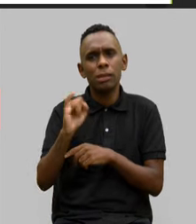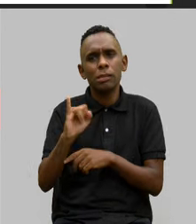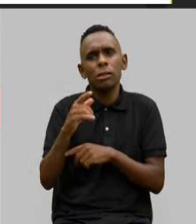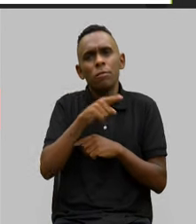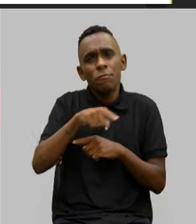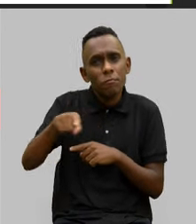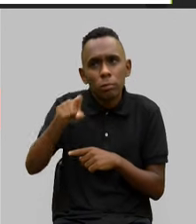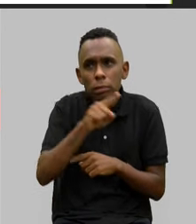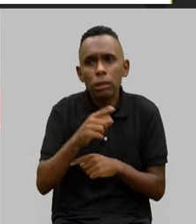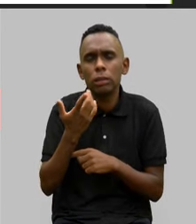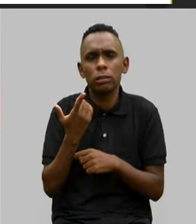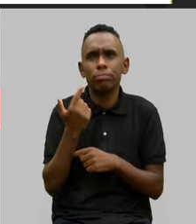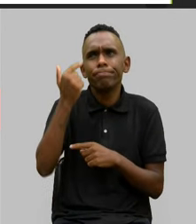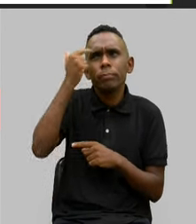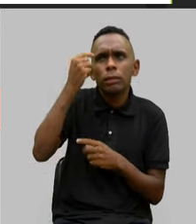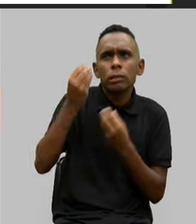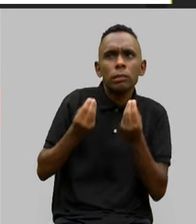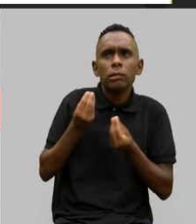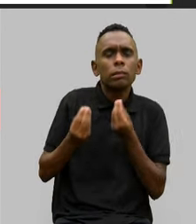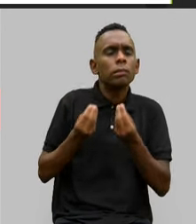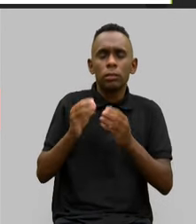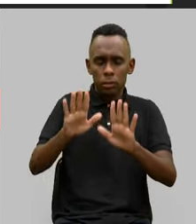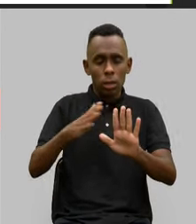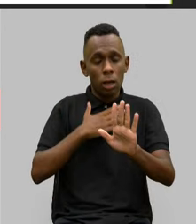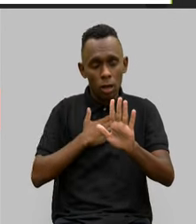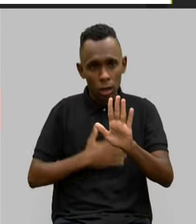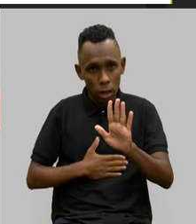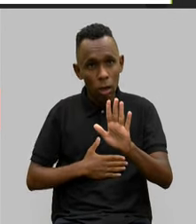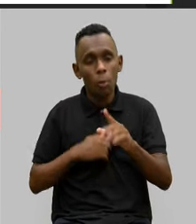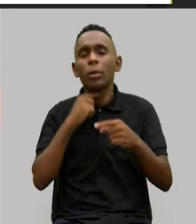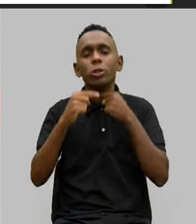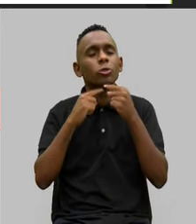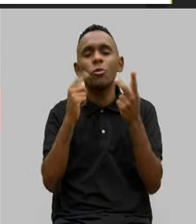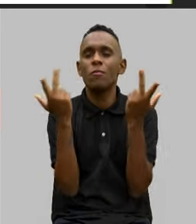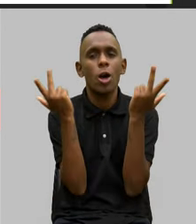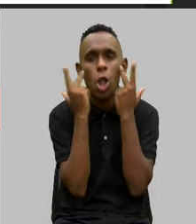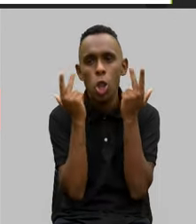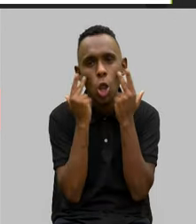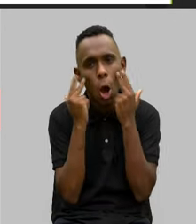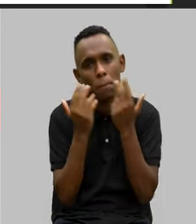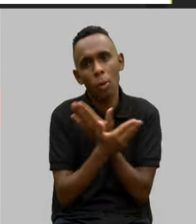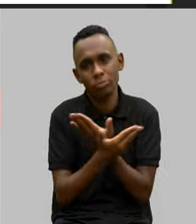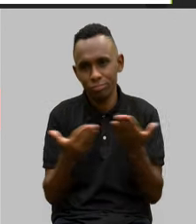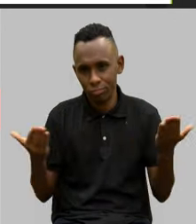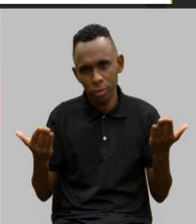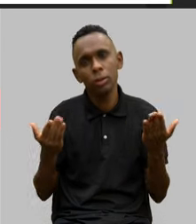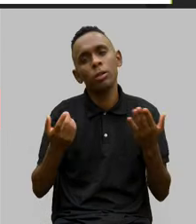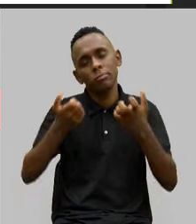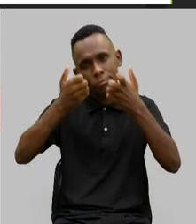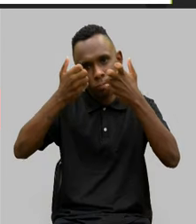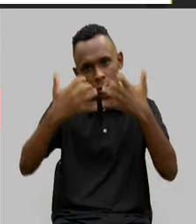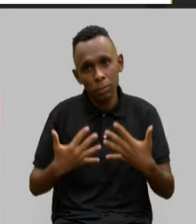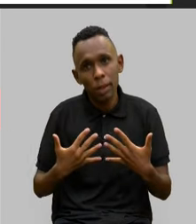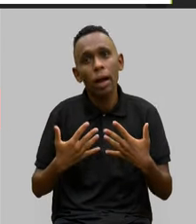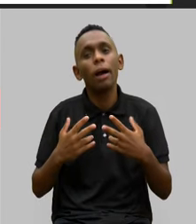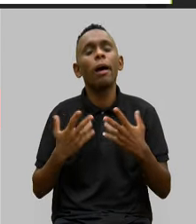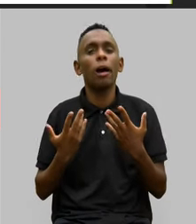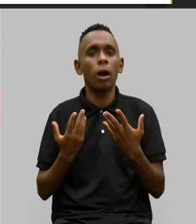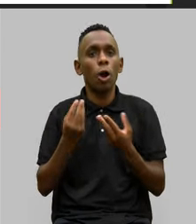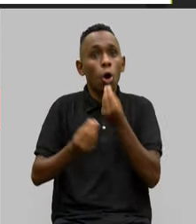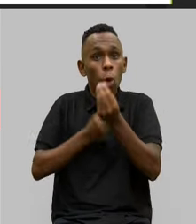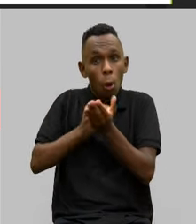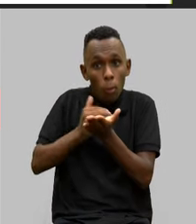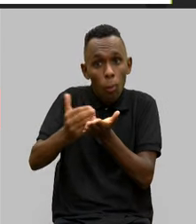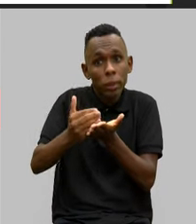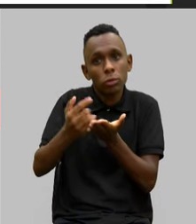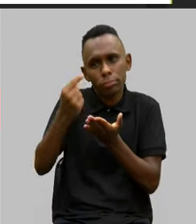ideia não fiquem incomodados essa dúvida é uma dúvida geral e por isso então a gente vai tratar da origem